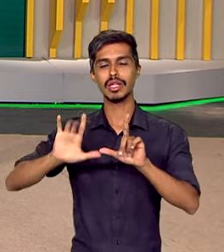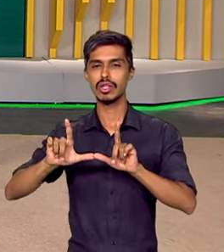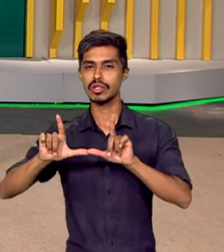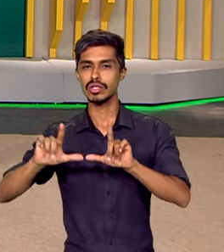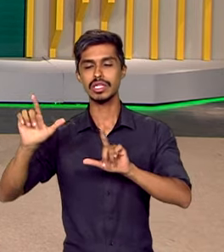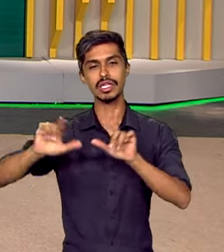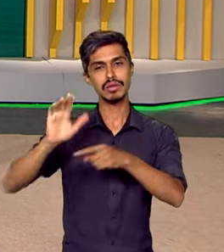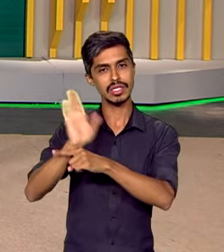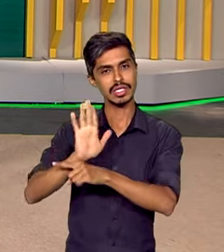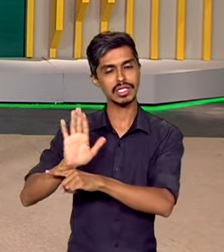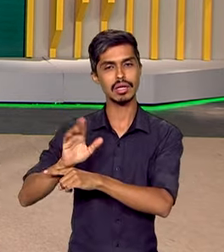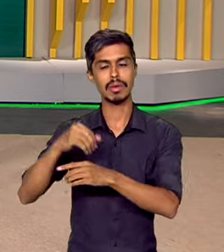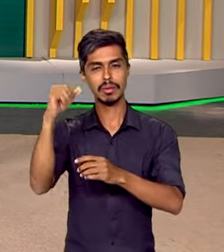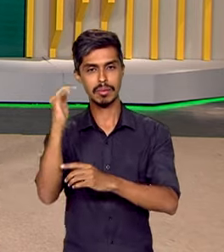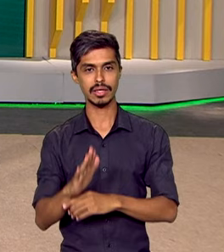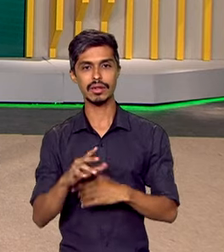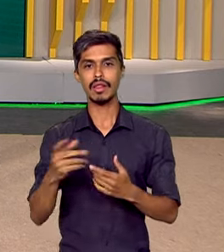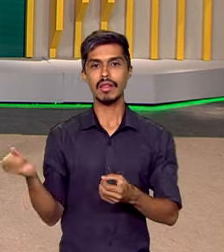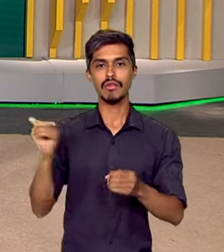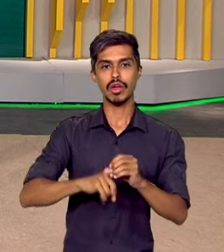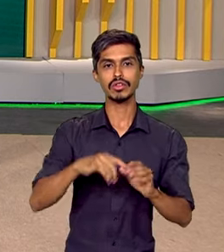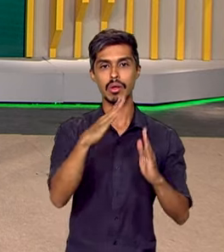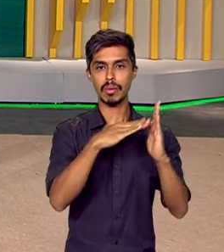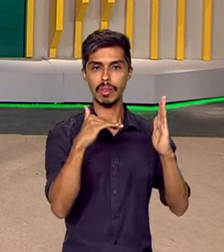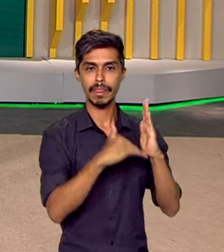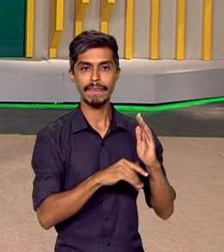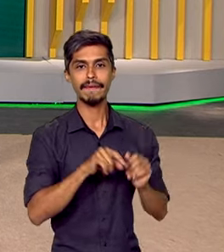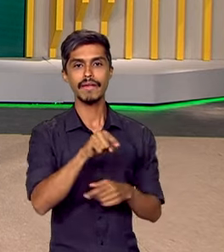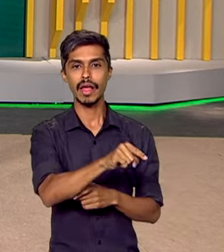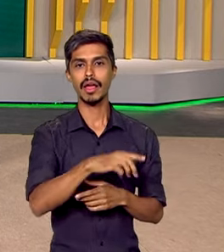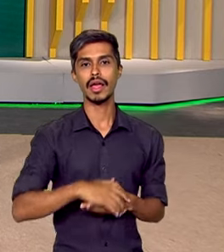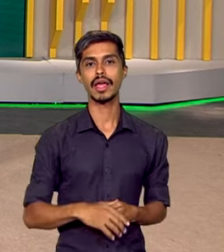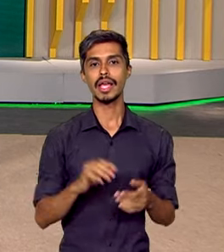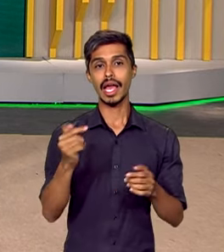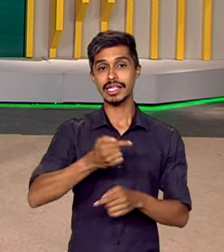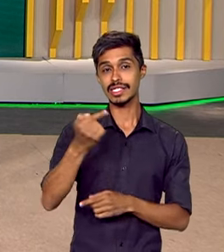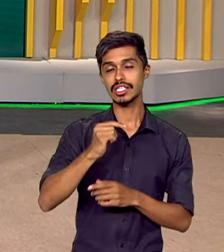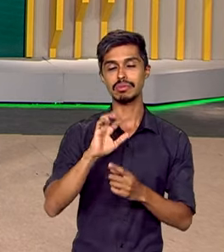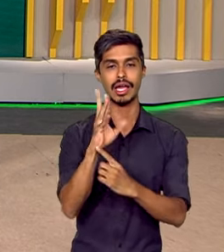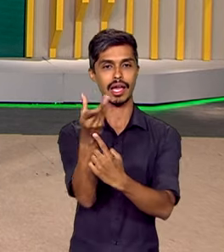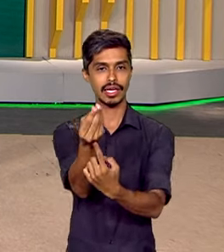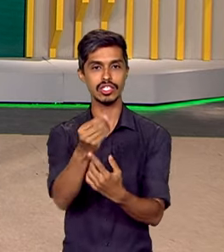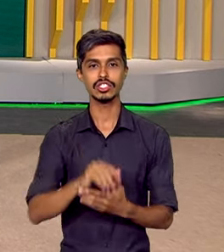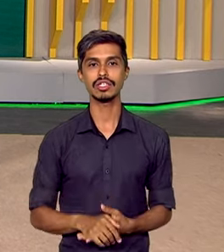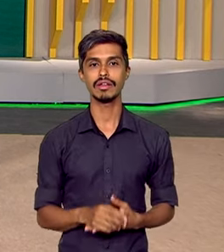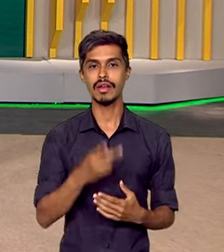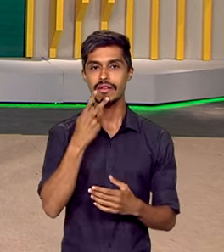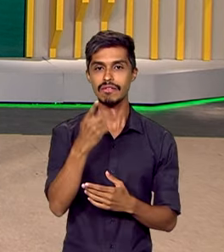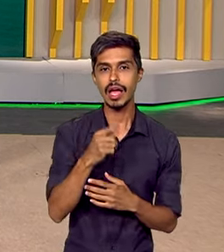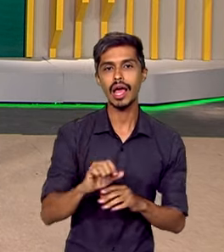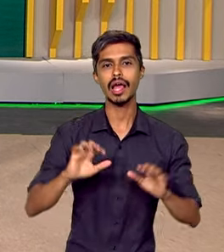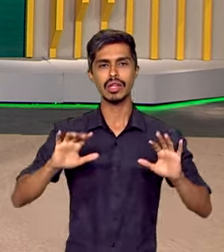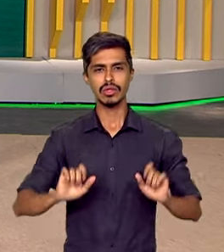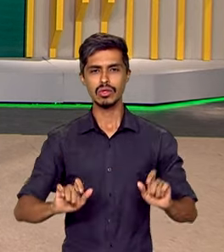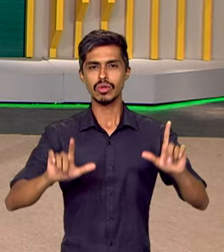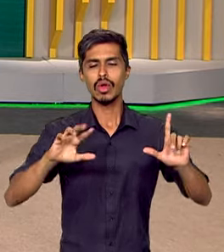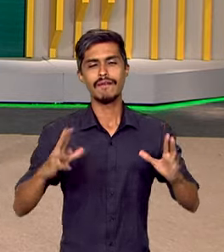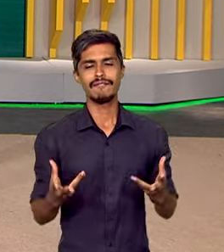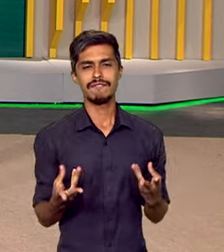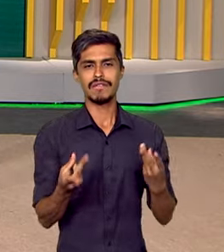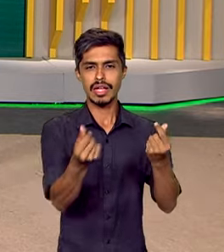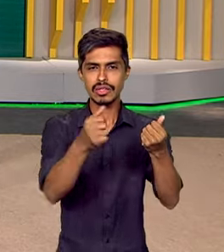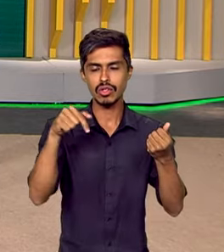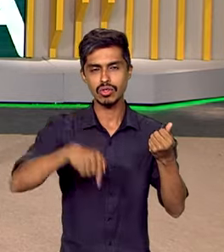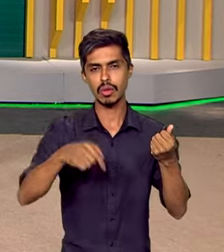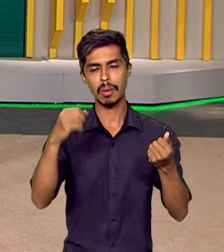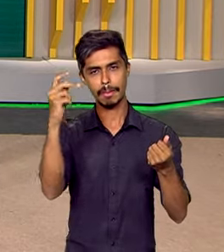brasileiros foram retomadas no Palácio da Alvorada as sessões da sétima arte num aceno para a valorização desse setor aqui no